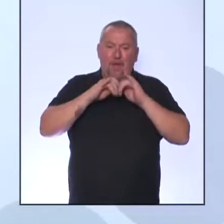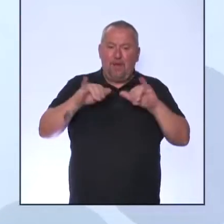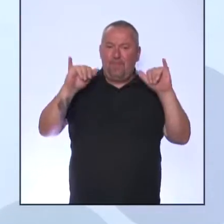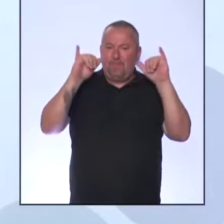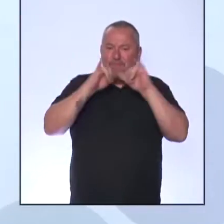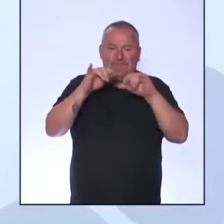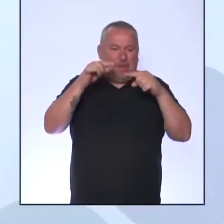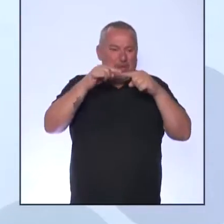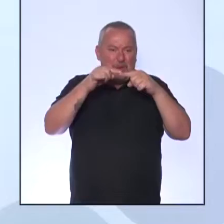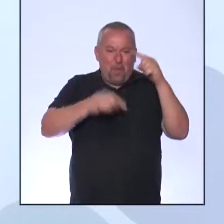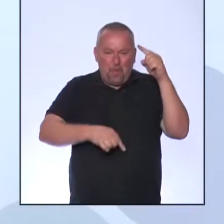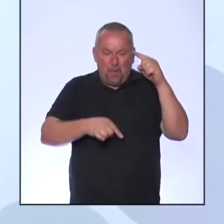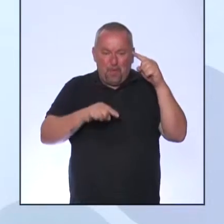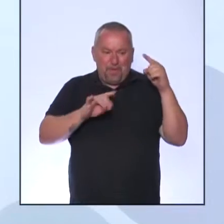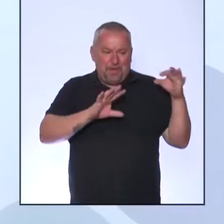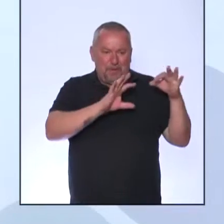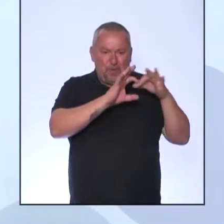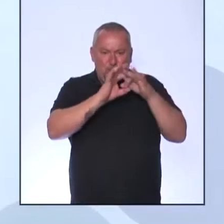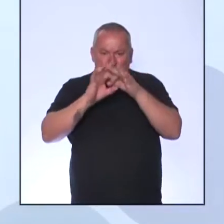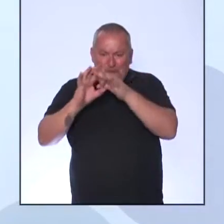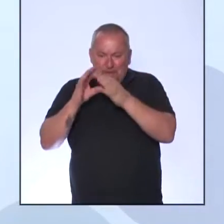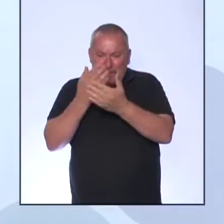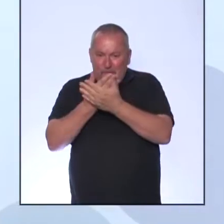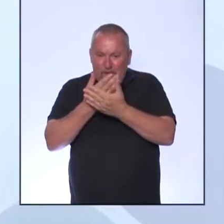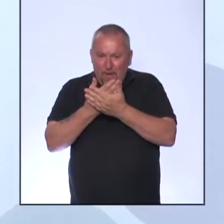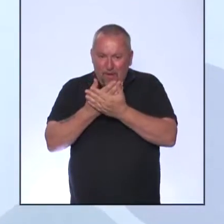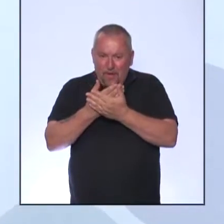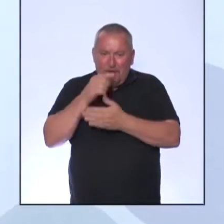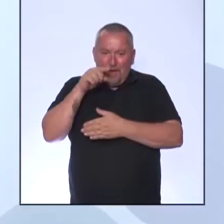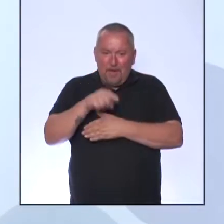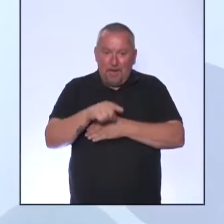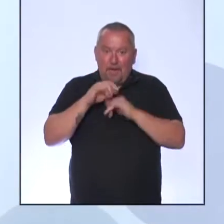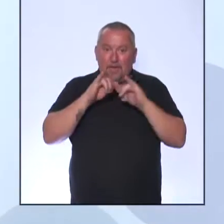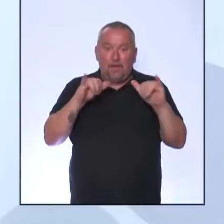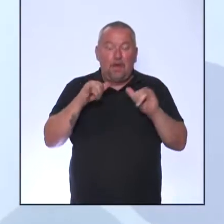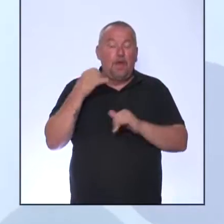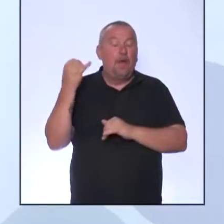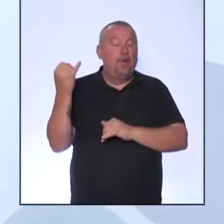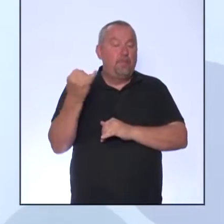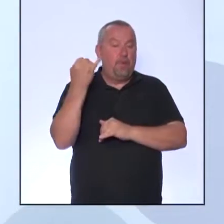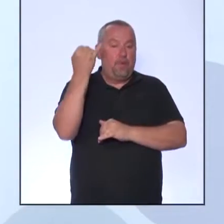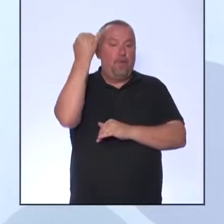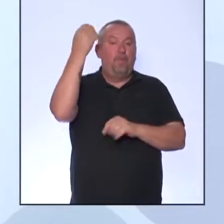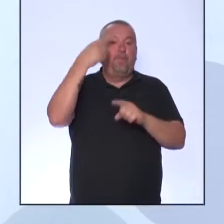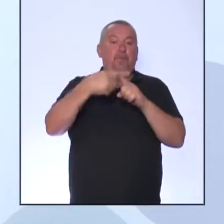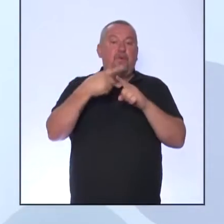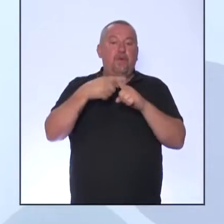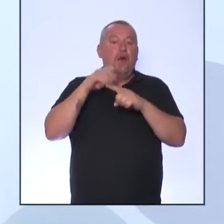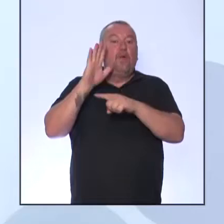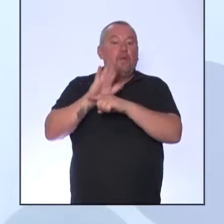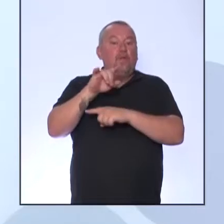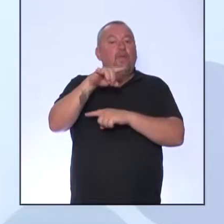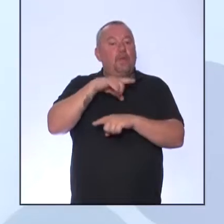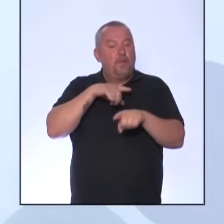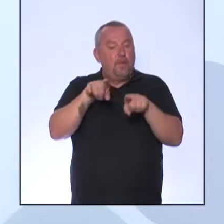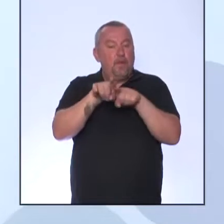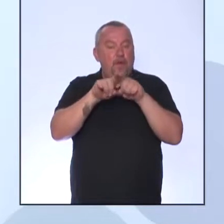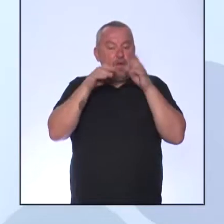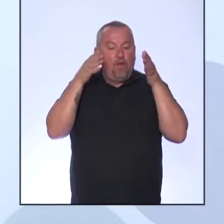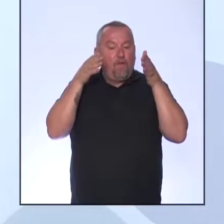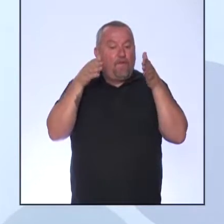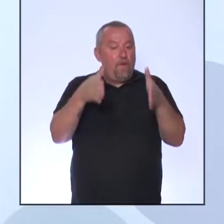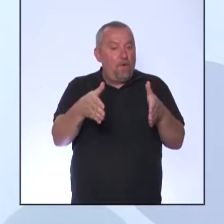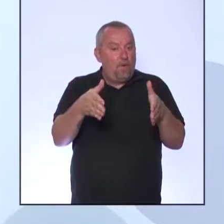que não têm contextualização com a nossa aula. Esse recado é super importante, porque assim ajuda vocês também terem um foco.